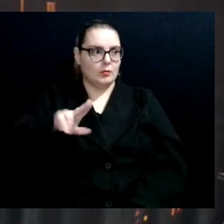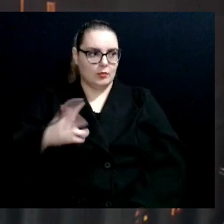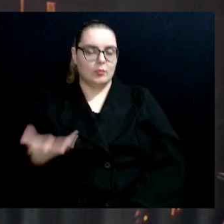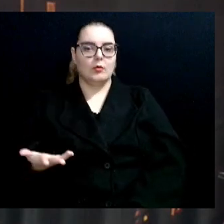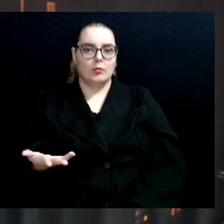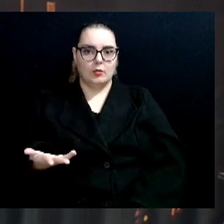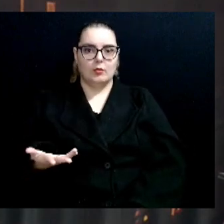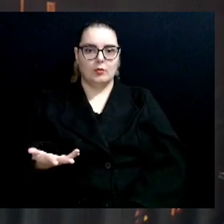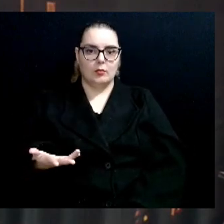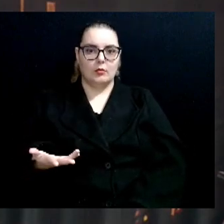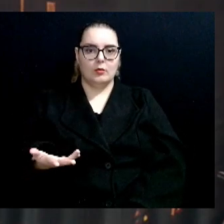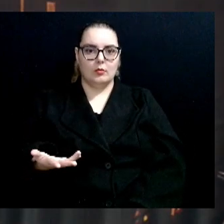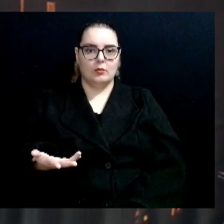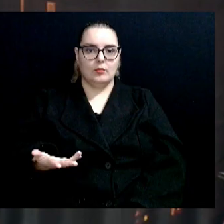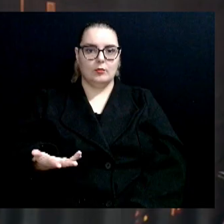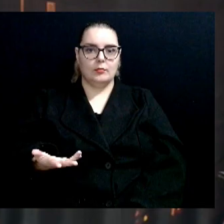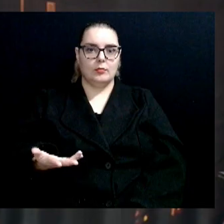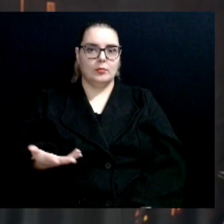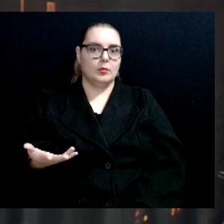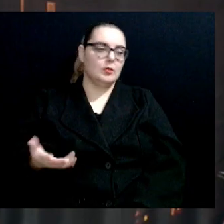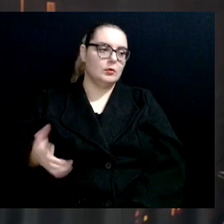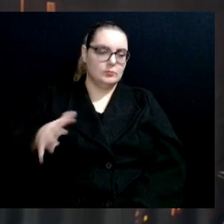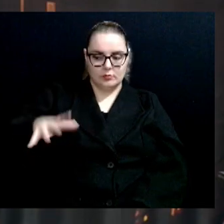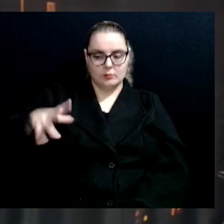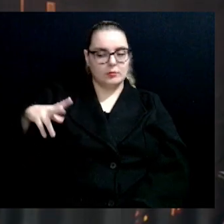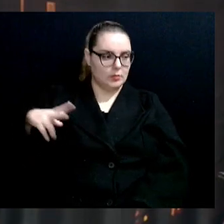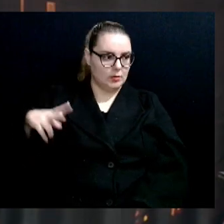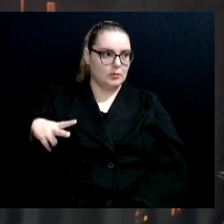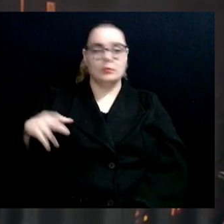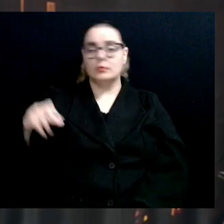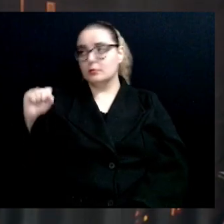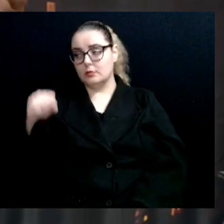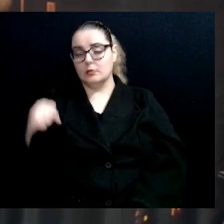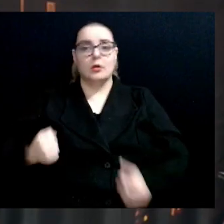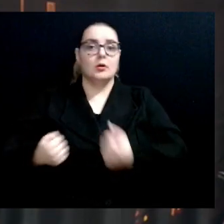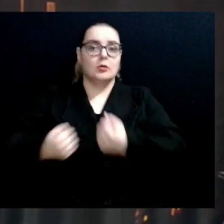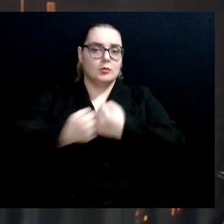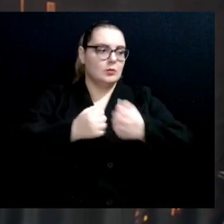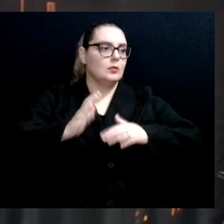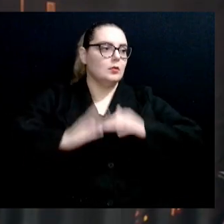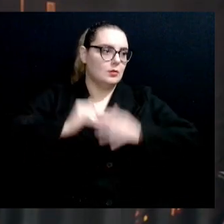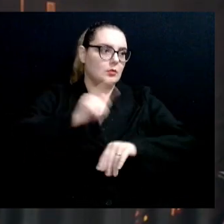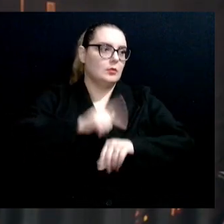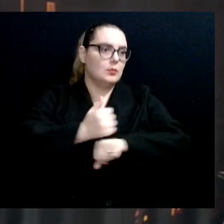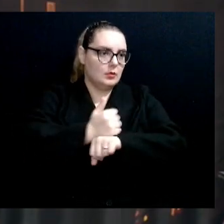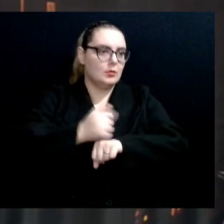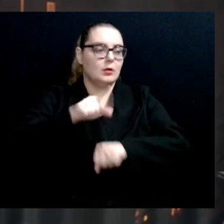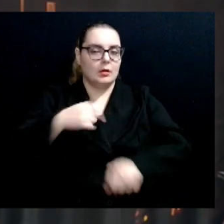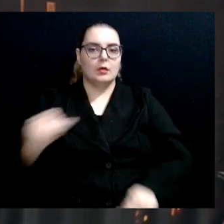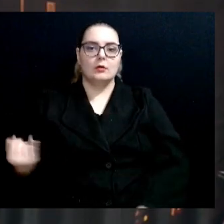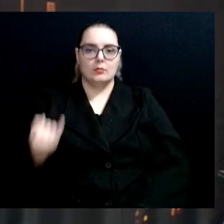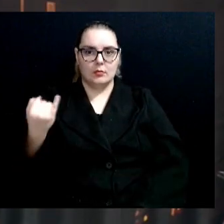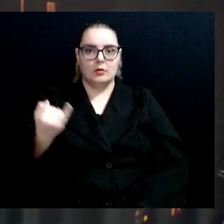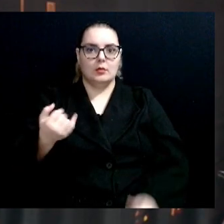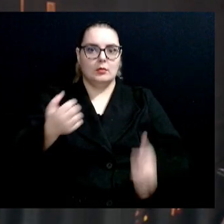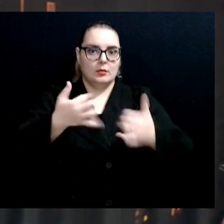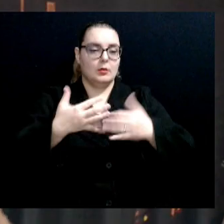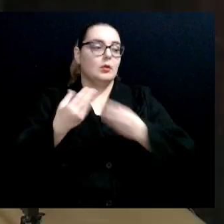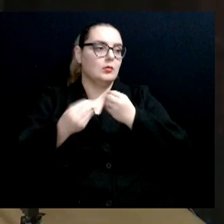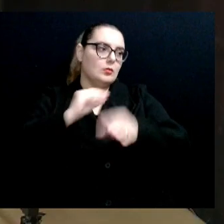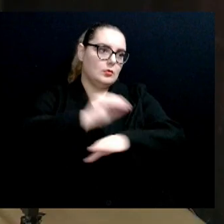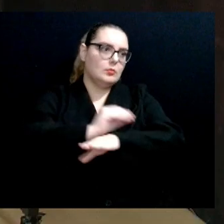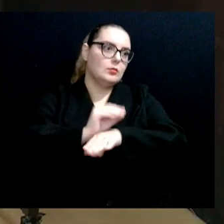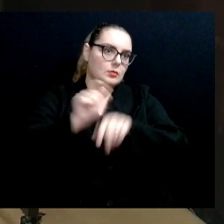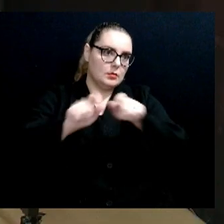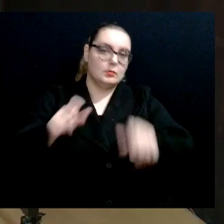da iniciativa privada, o suporte profissional é fundamental para a orientação de como cuidar dessas pessoas. Exatamente,